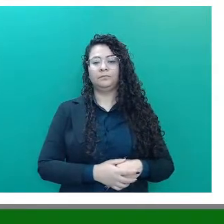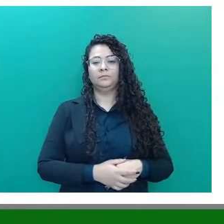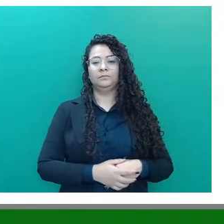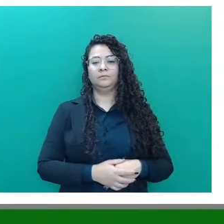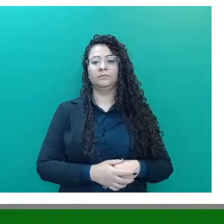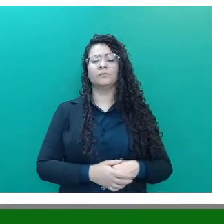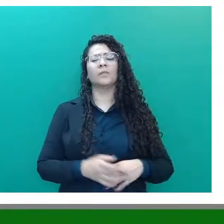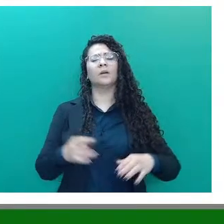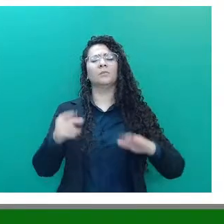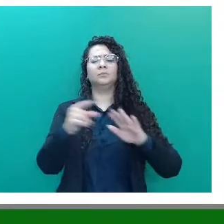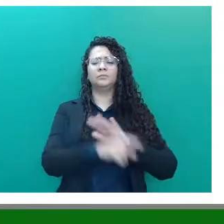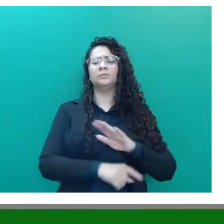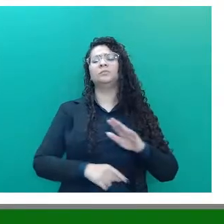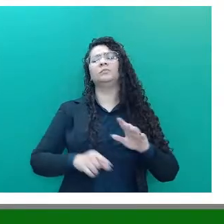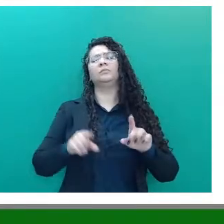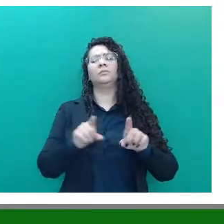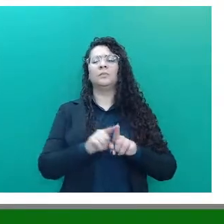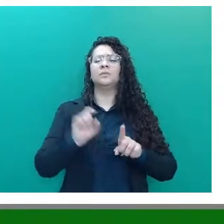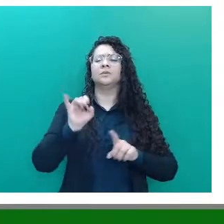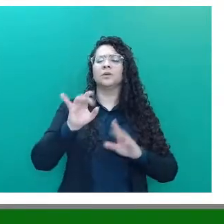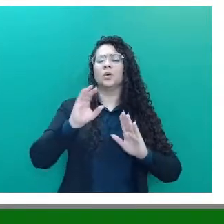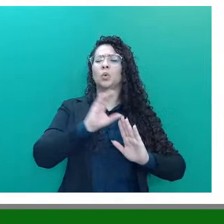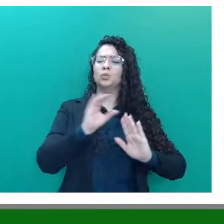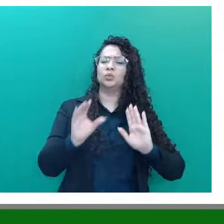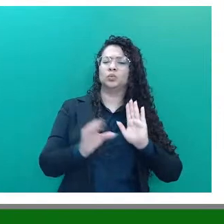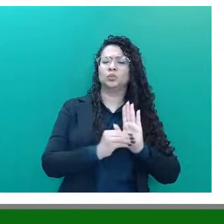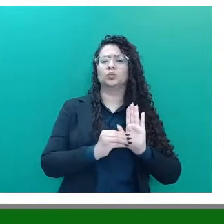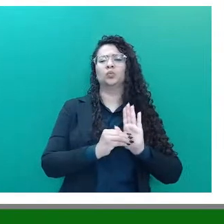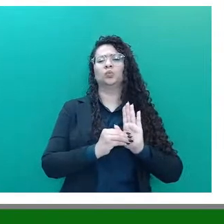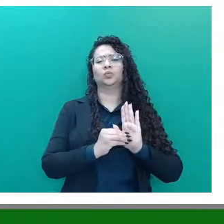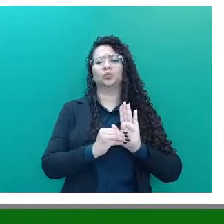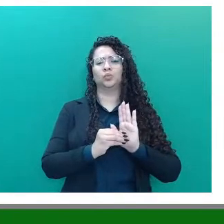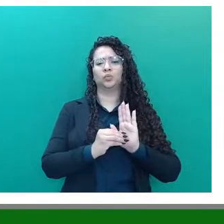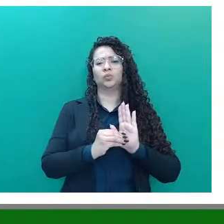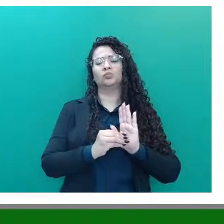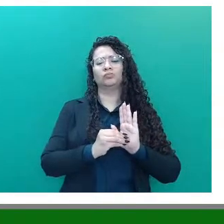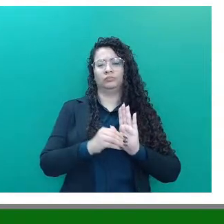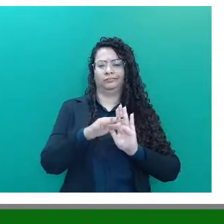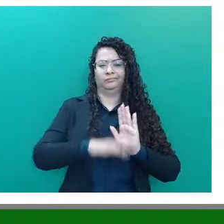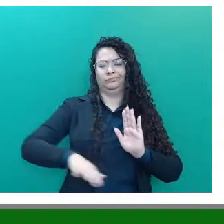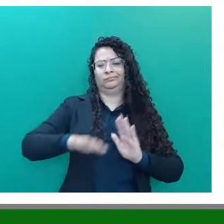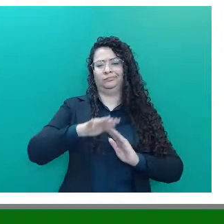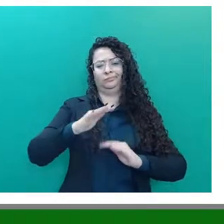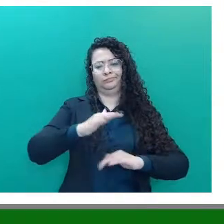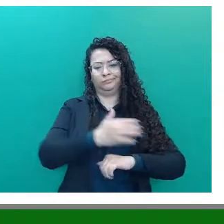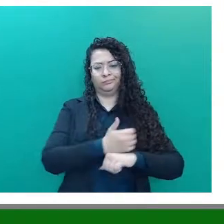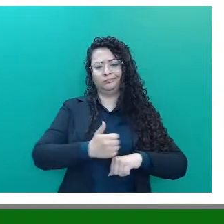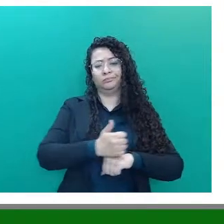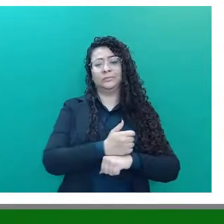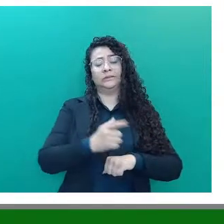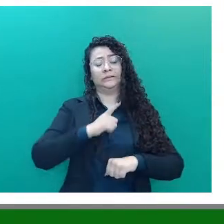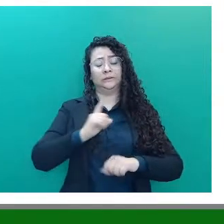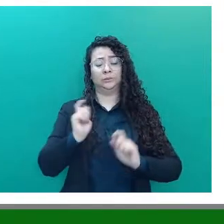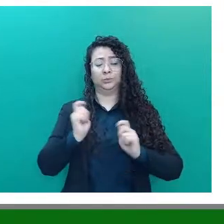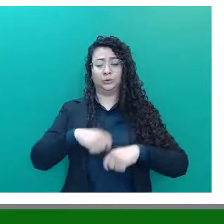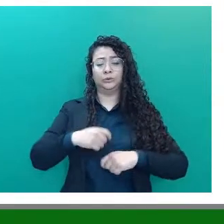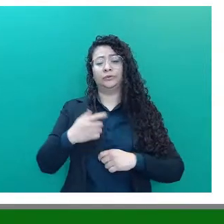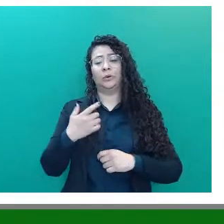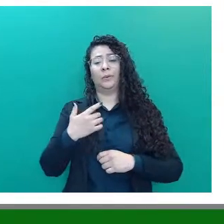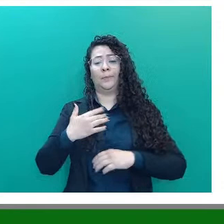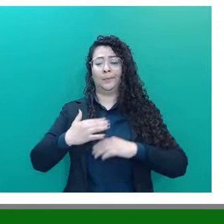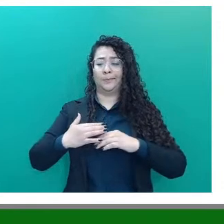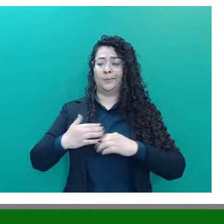se dos conteúdos e competências transversais e ergonômicas da profissão que tratam de controle emocional, prevenção de